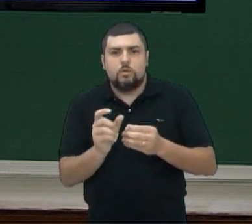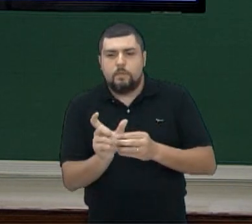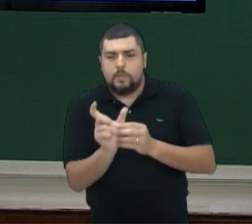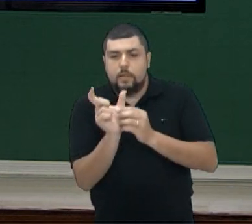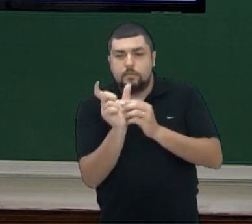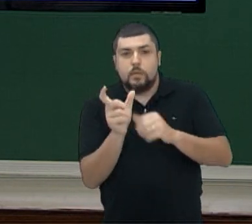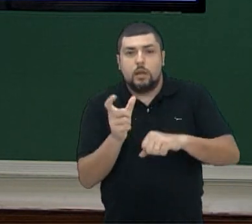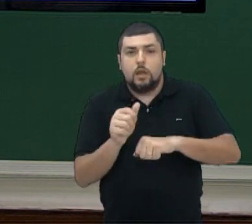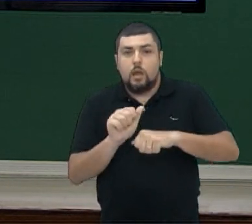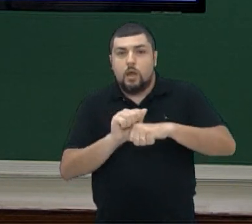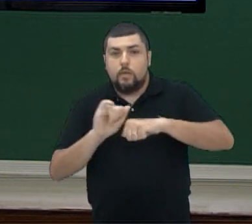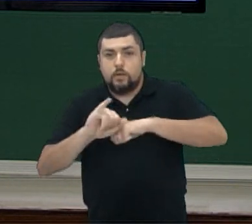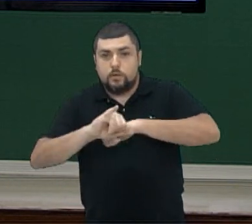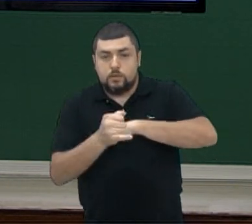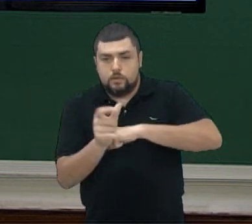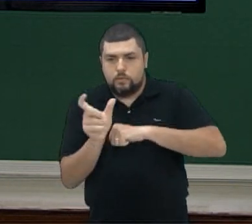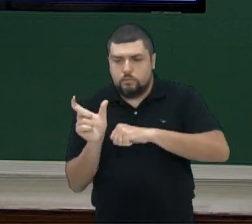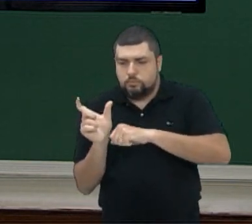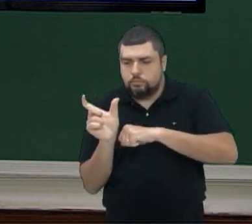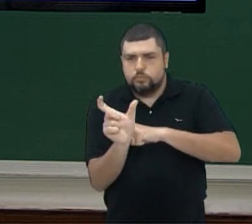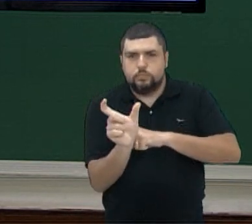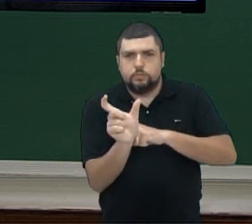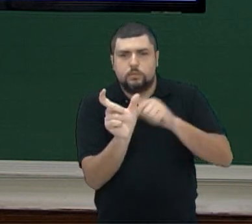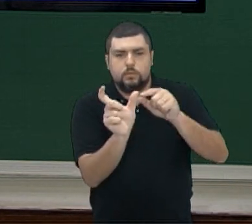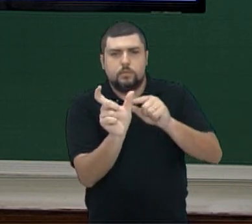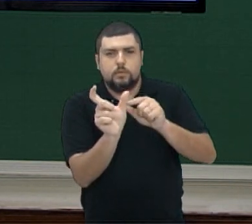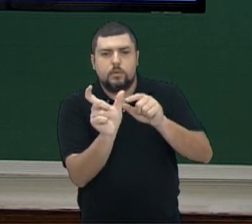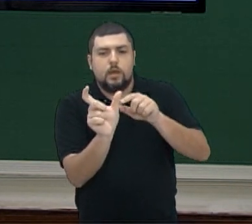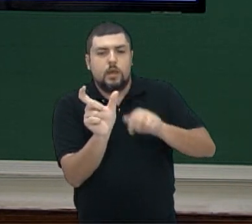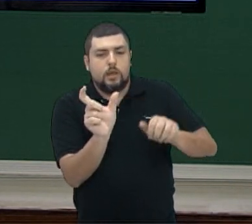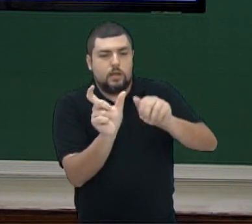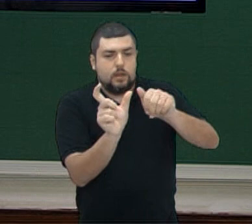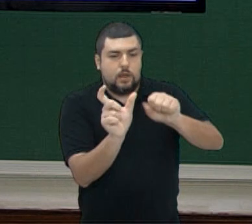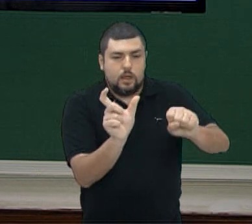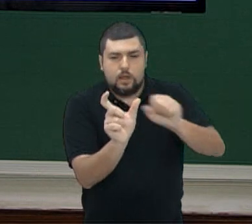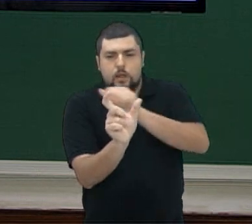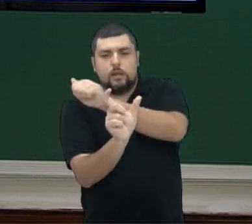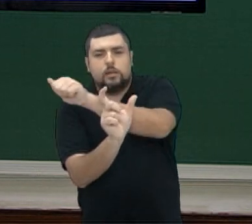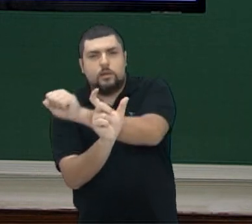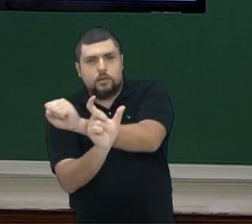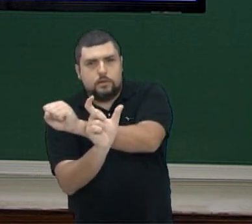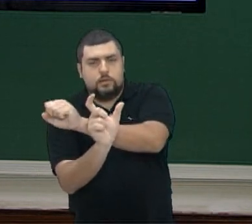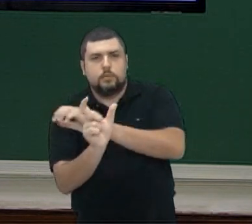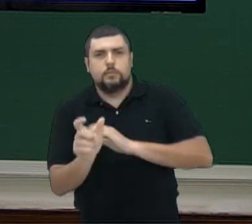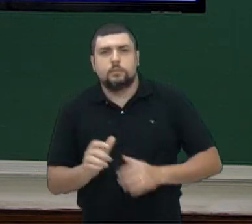meio. O primeiro as significa tão e o segundo quanto, ok?